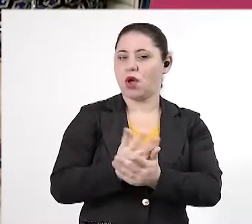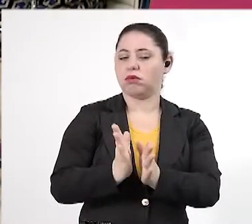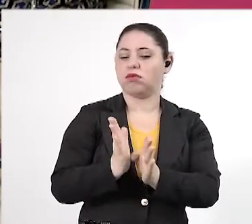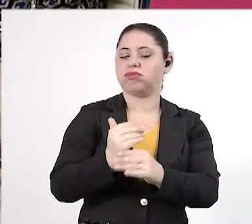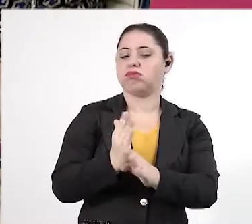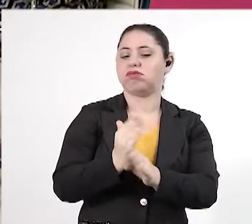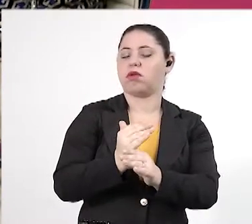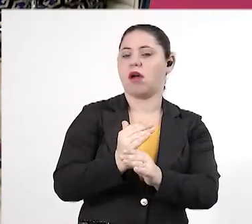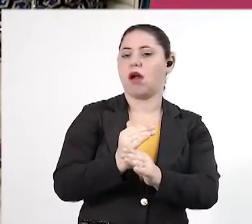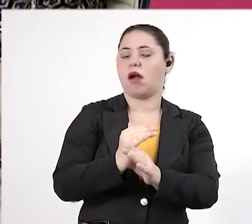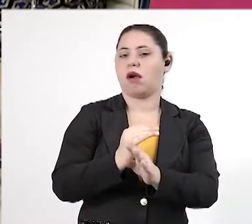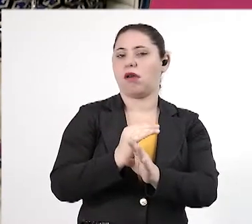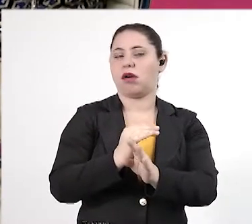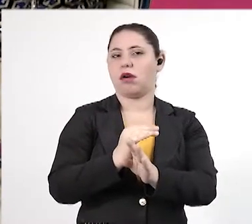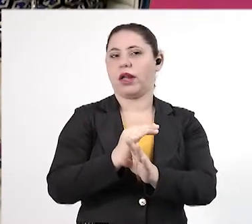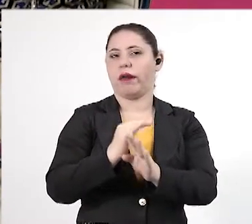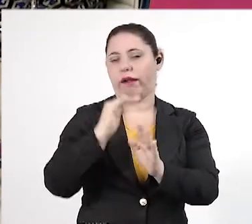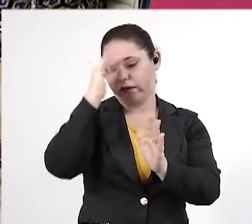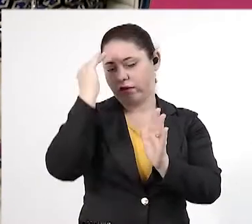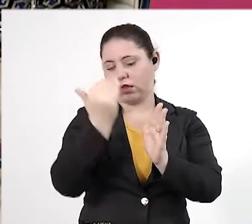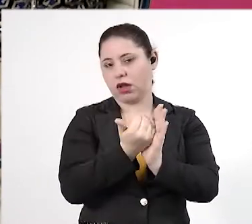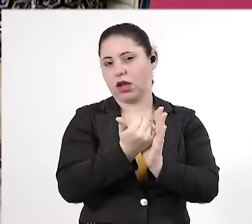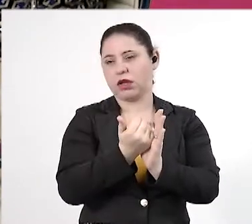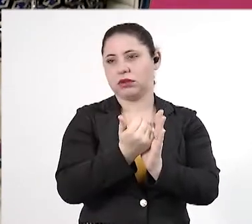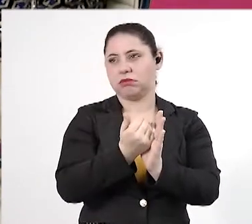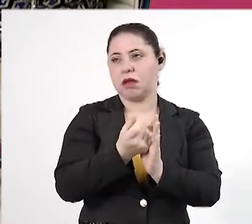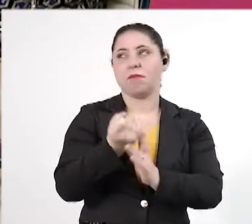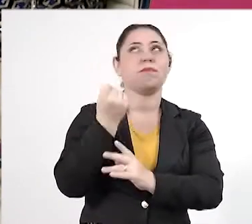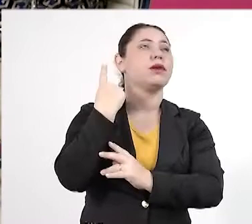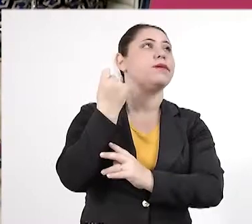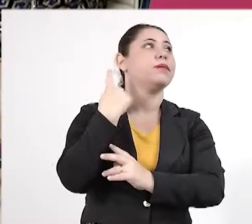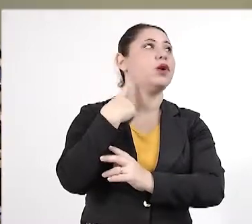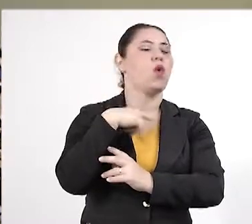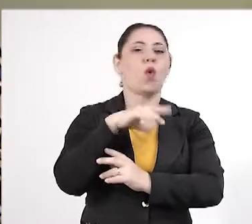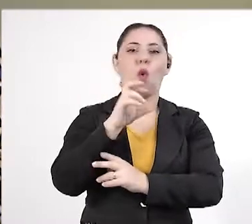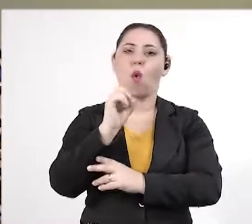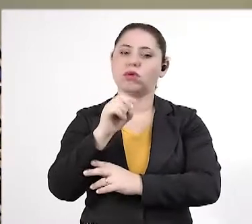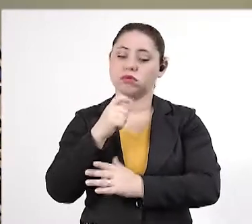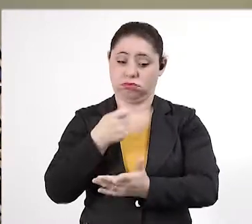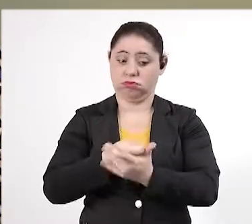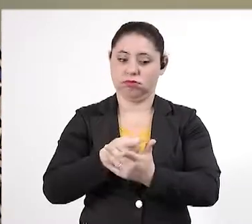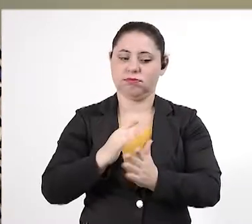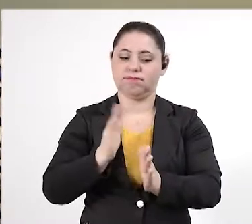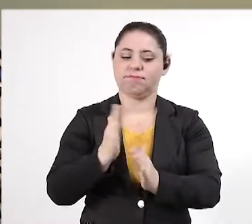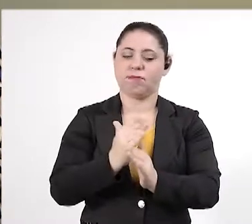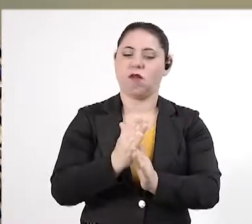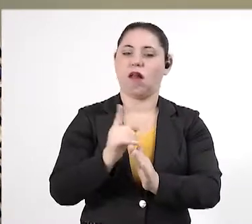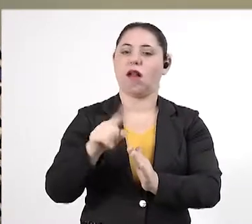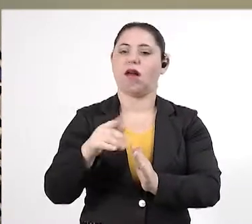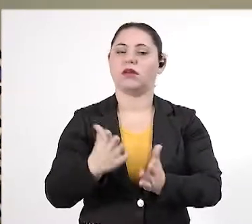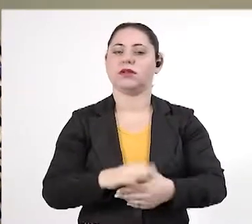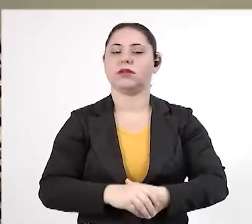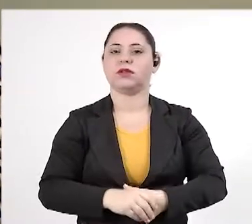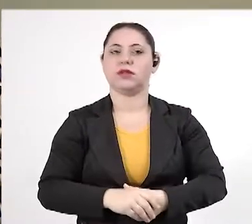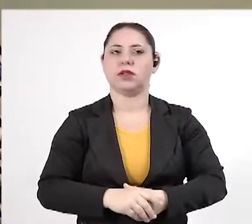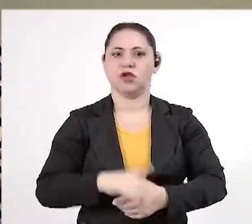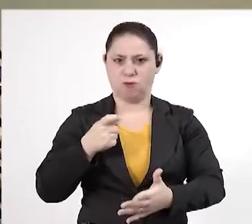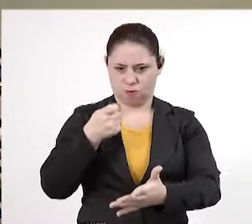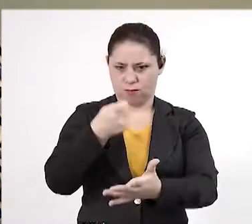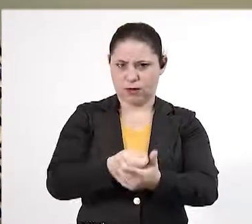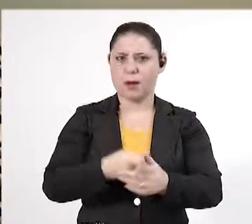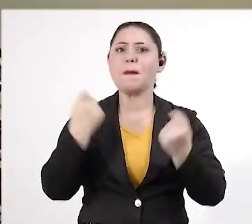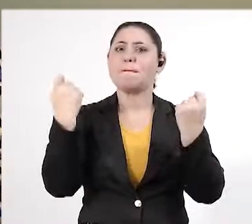ou para essa inobservância, seja ela intencional ou não, a tendência é que, nem